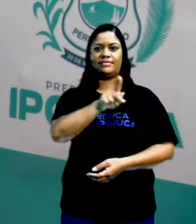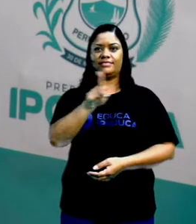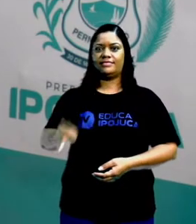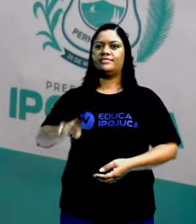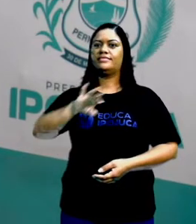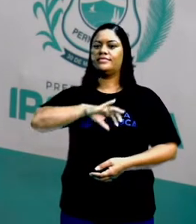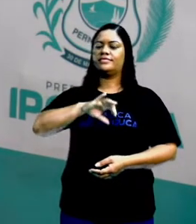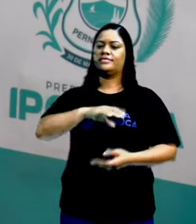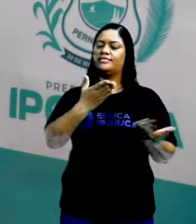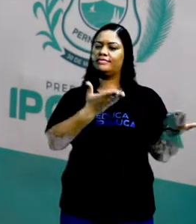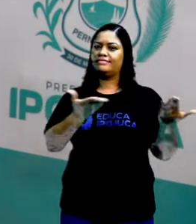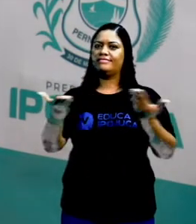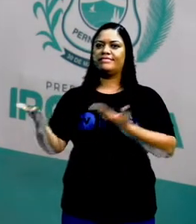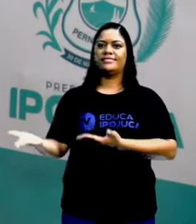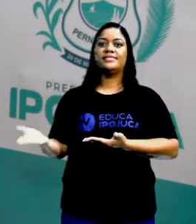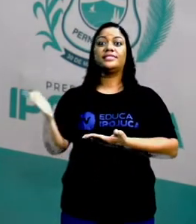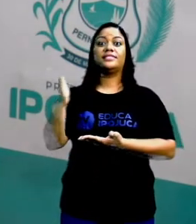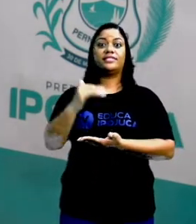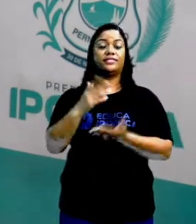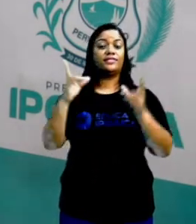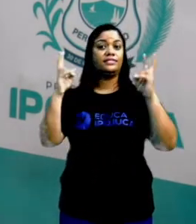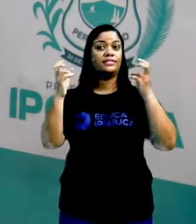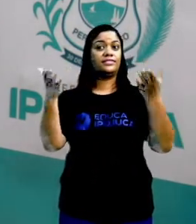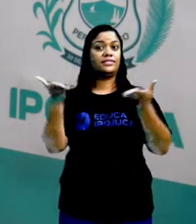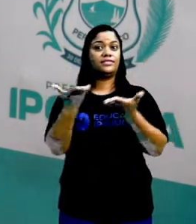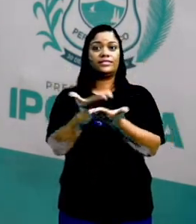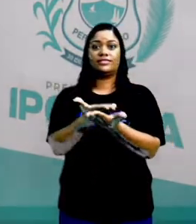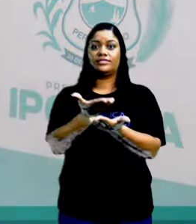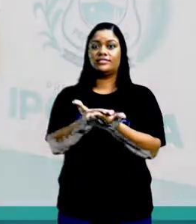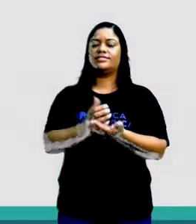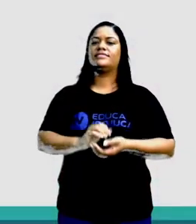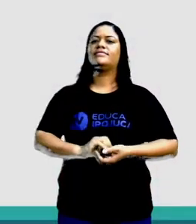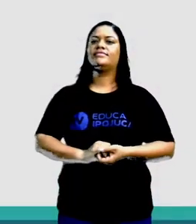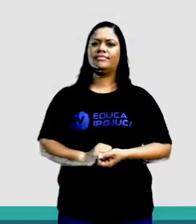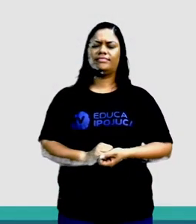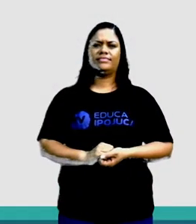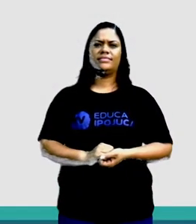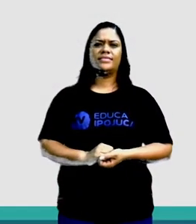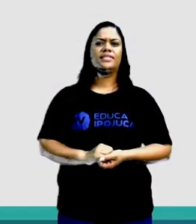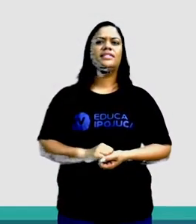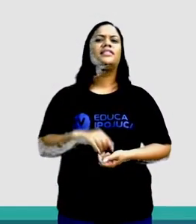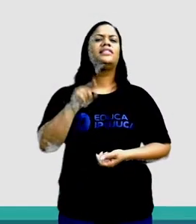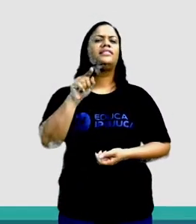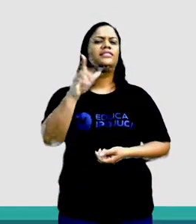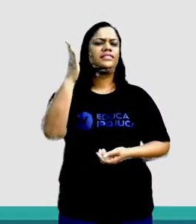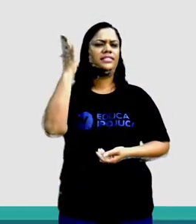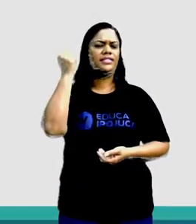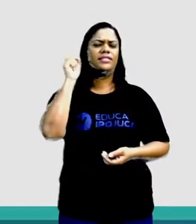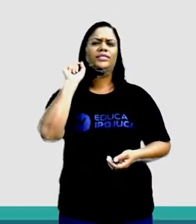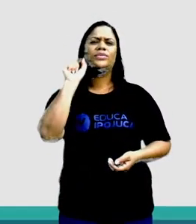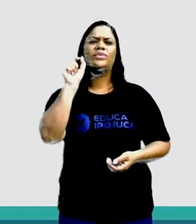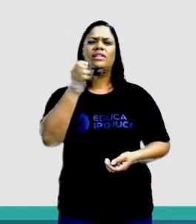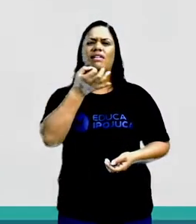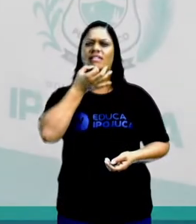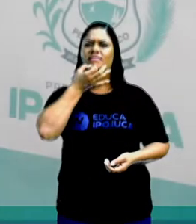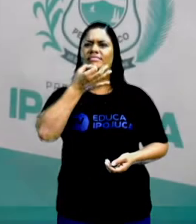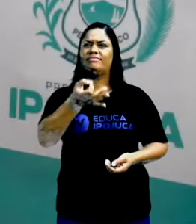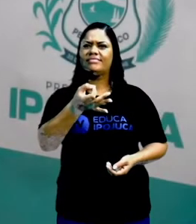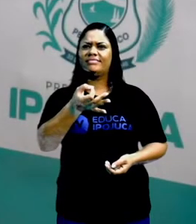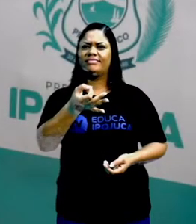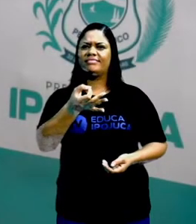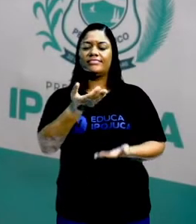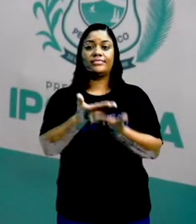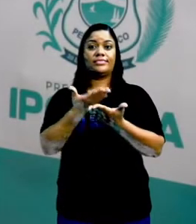portuguesa. Sejam bem-vindos, vamos ao tema da nossa aula de hoje, pessoal. Afinal, o que é opinar? Na